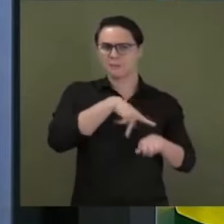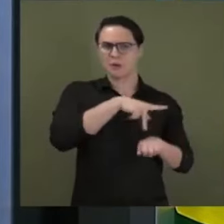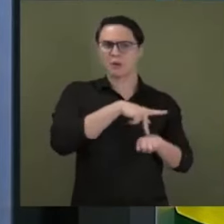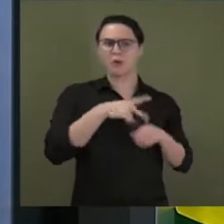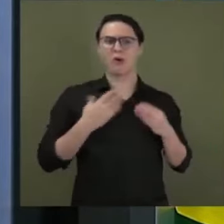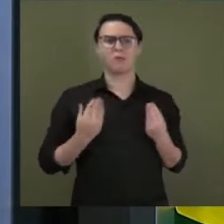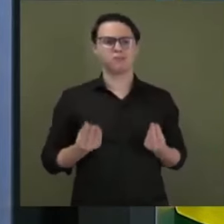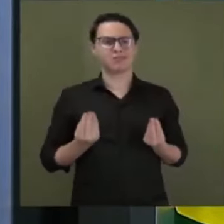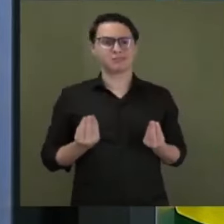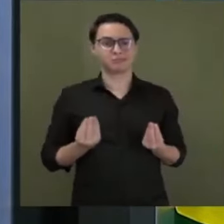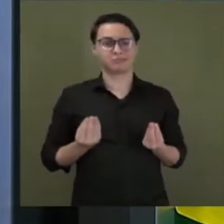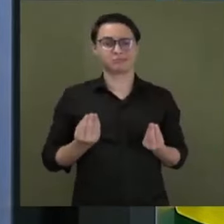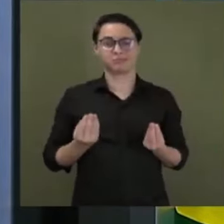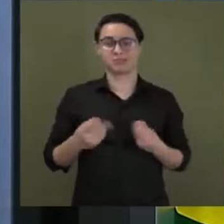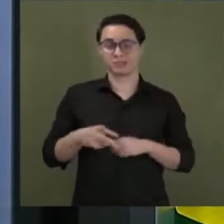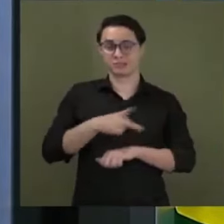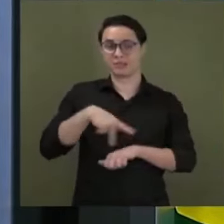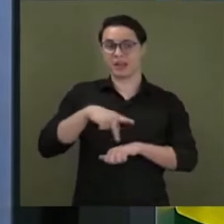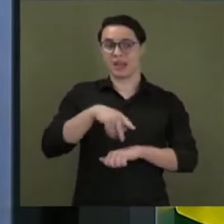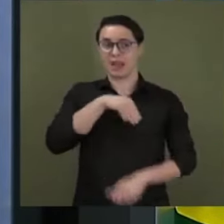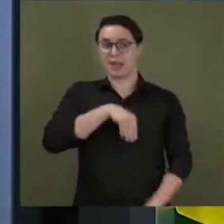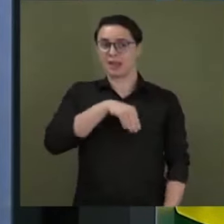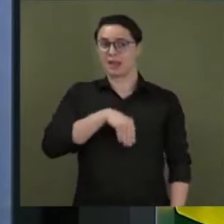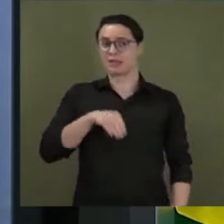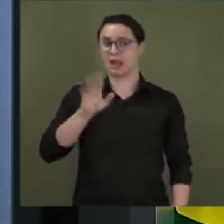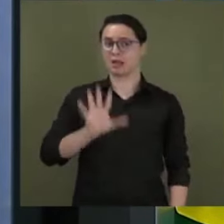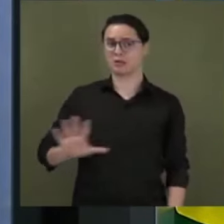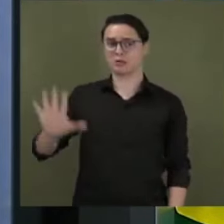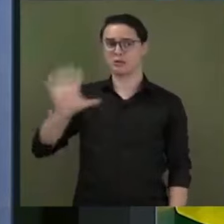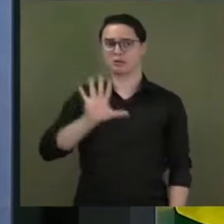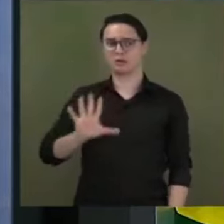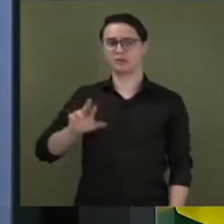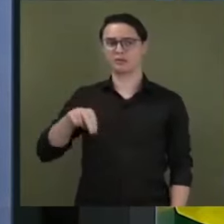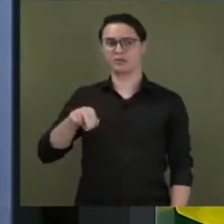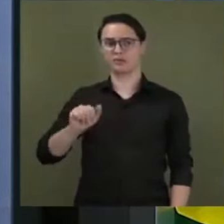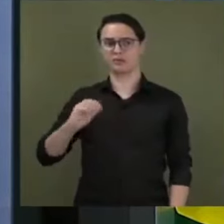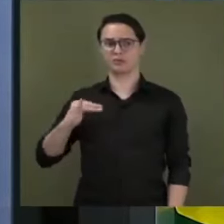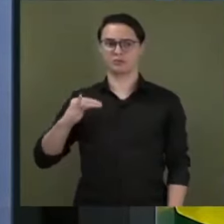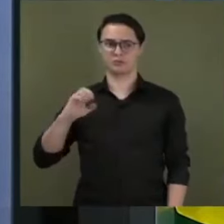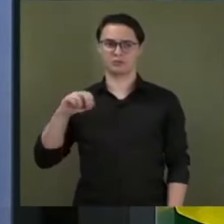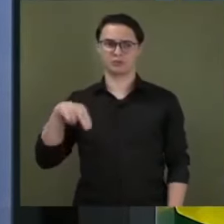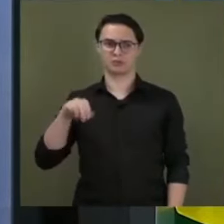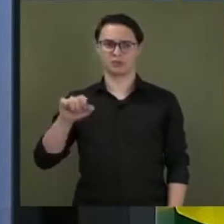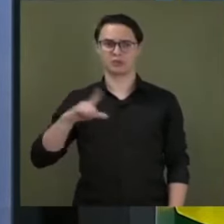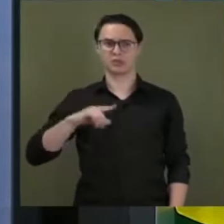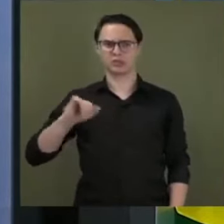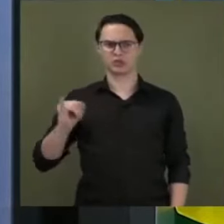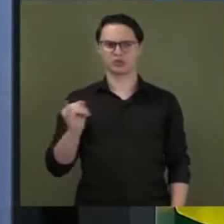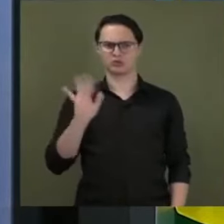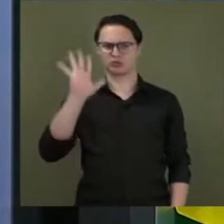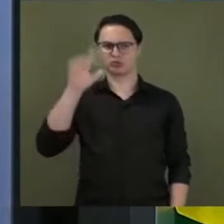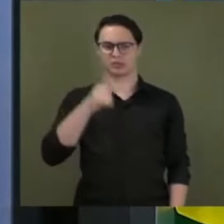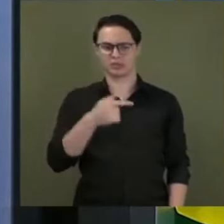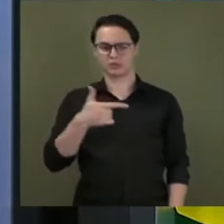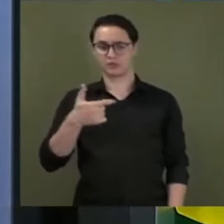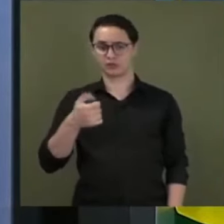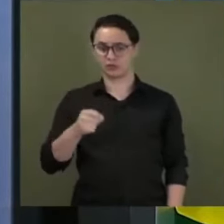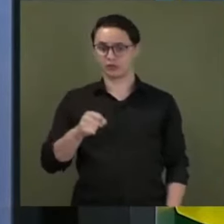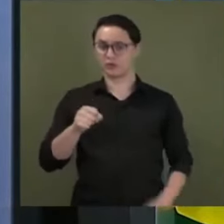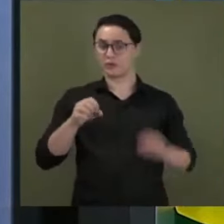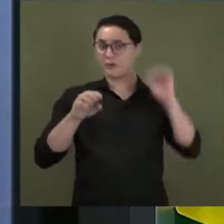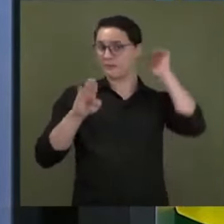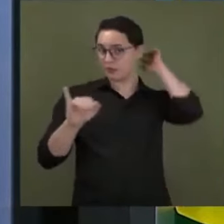praticamente a renda Nacional vai sendo apropriada pelo capital financeiro pelos altos juros R 728 bilhões